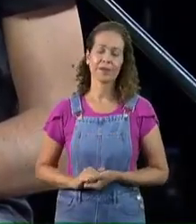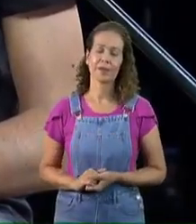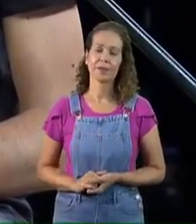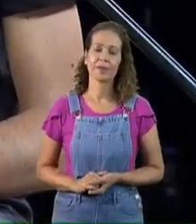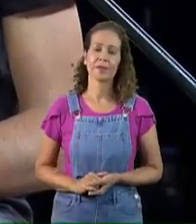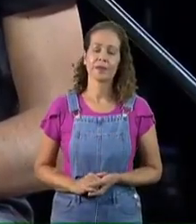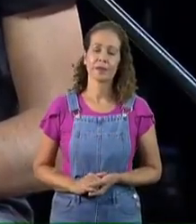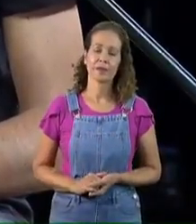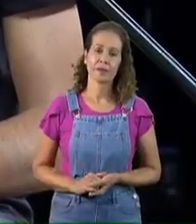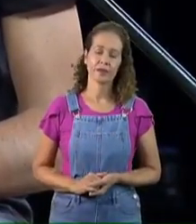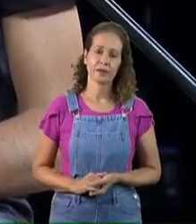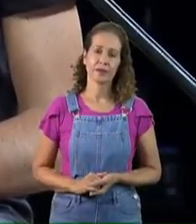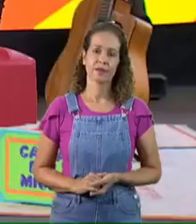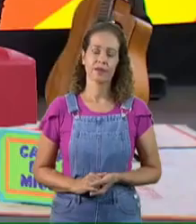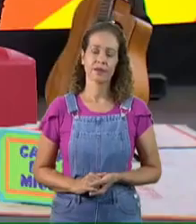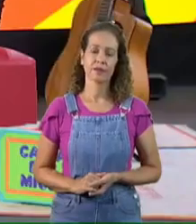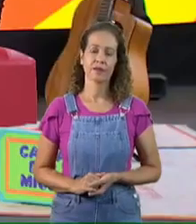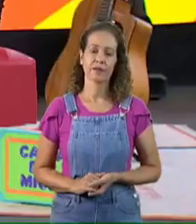Kids.